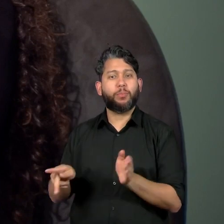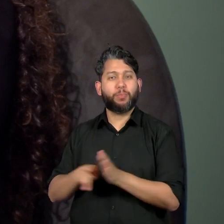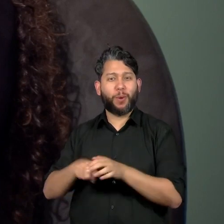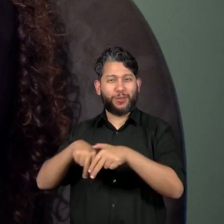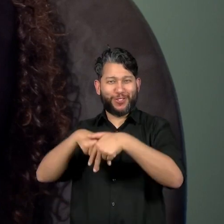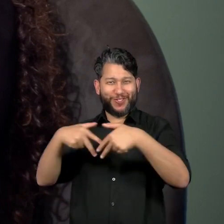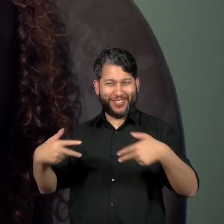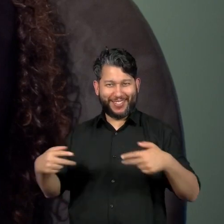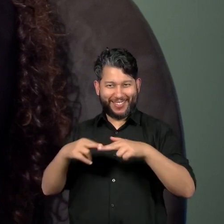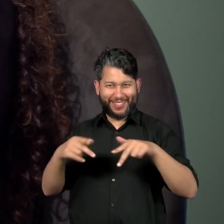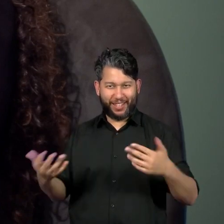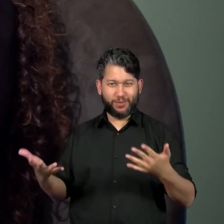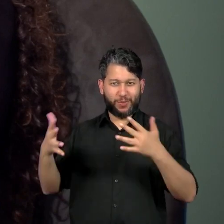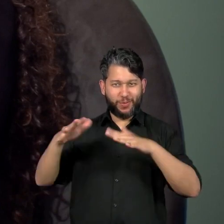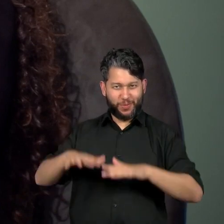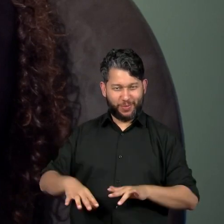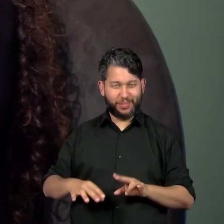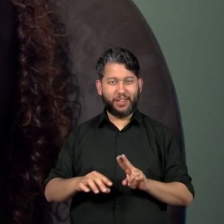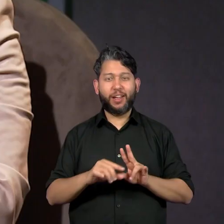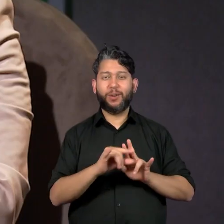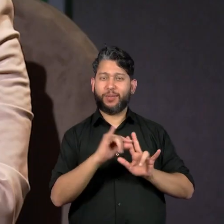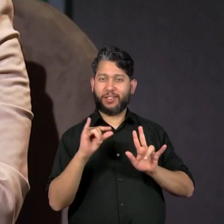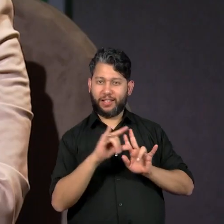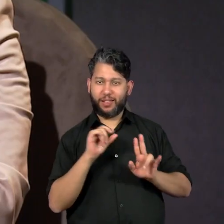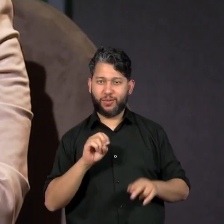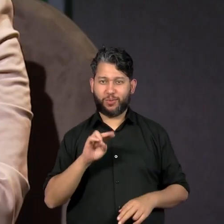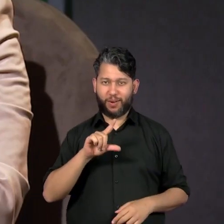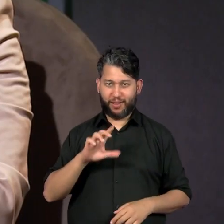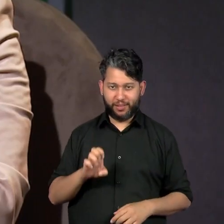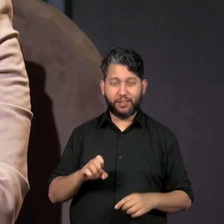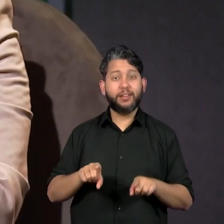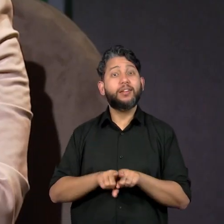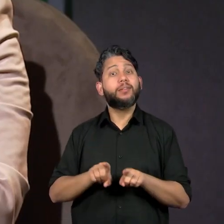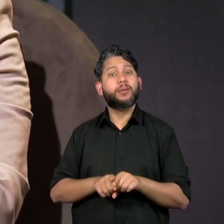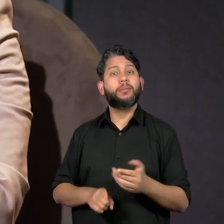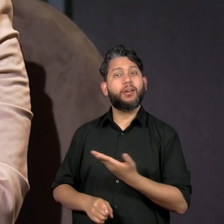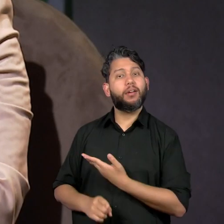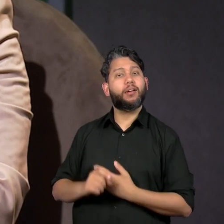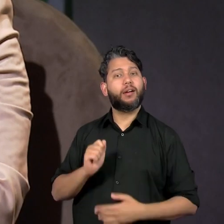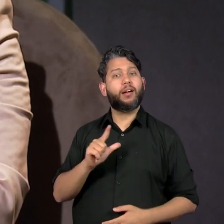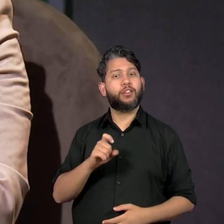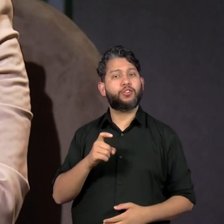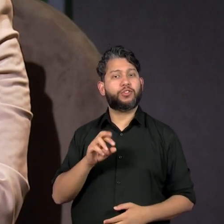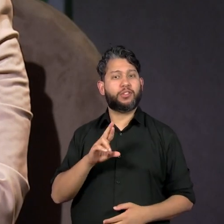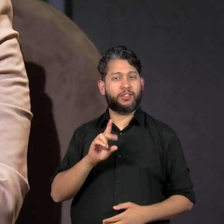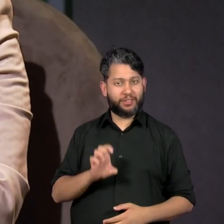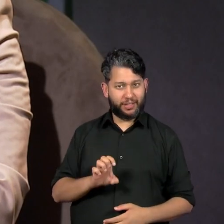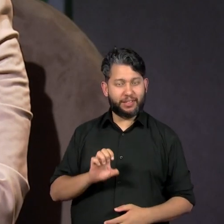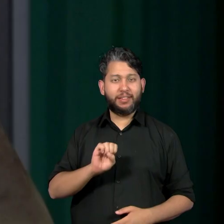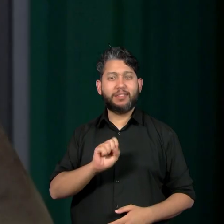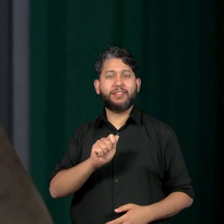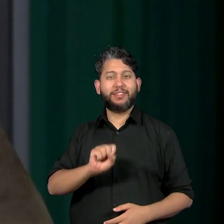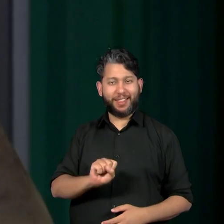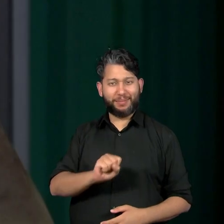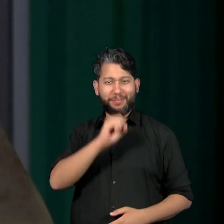inclusão do LinkedIn, Sueli Marculino, e o Alexandre Carvalho, executivo do Instituto SAS Brasil. Mas nós estamos dizendo